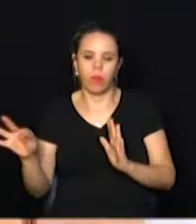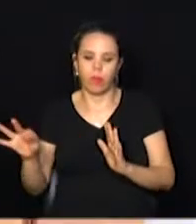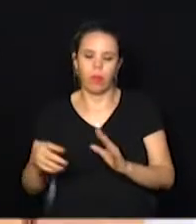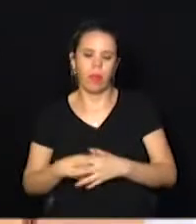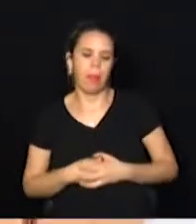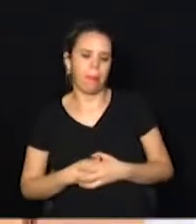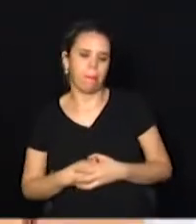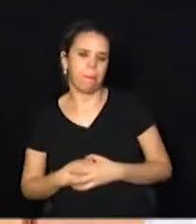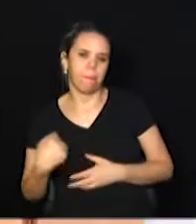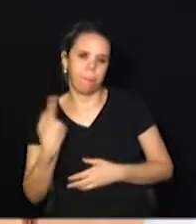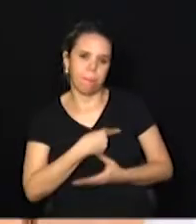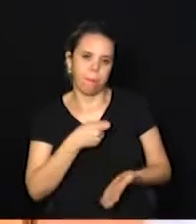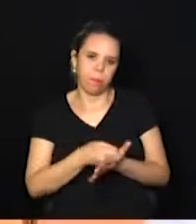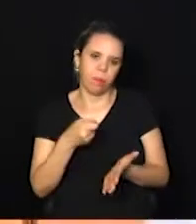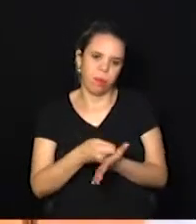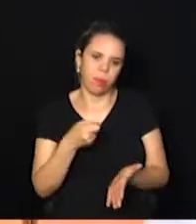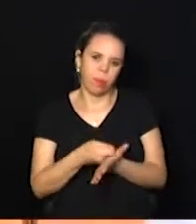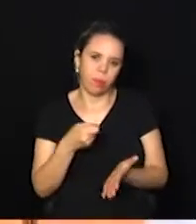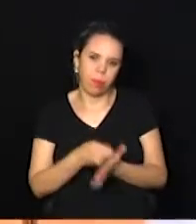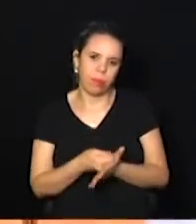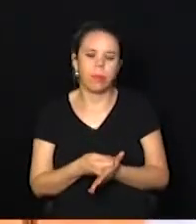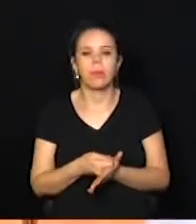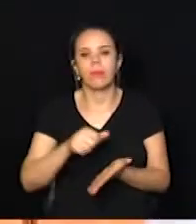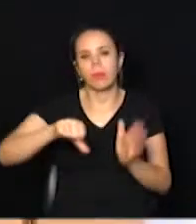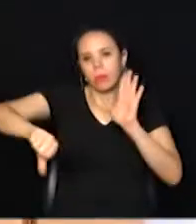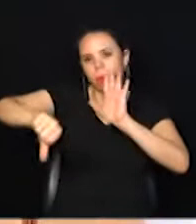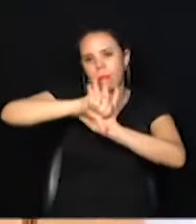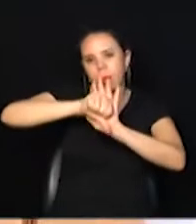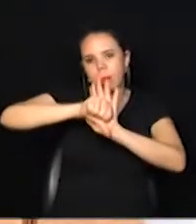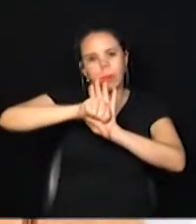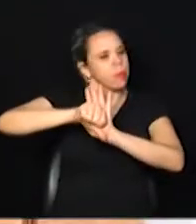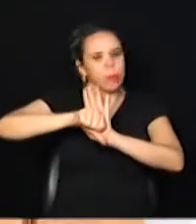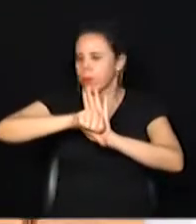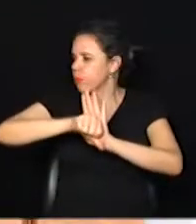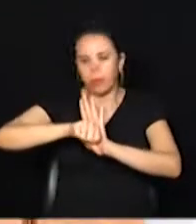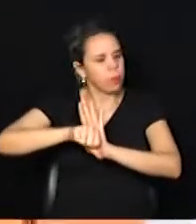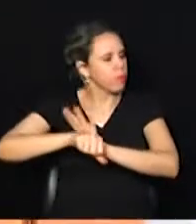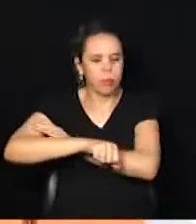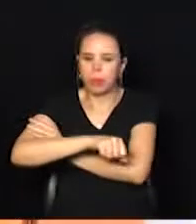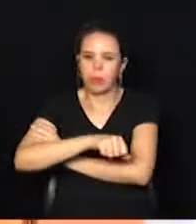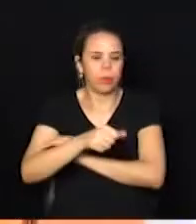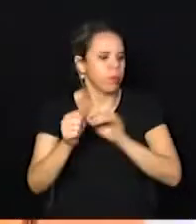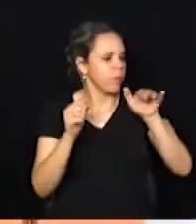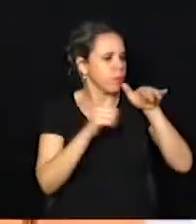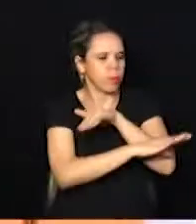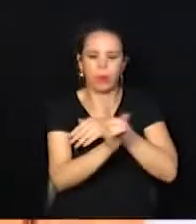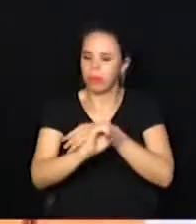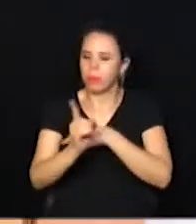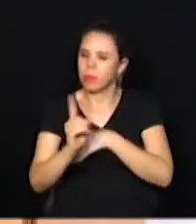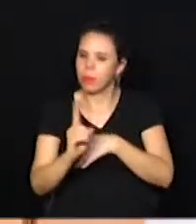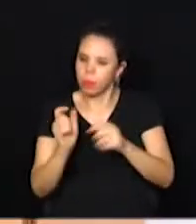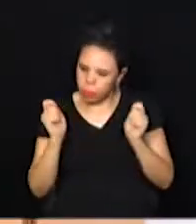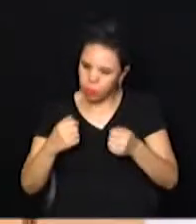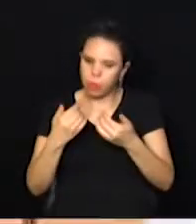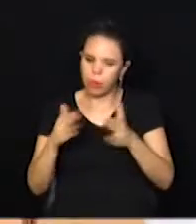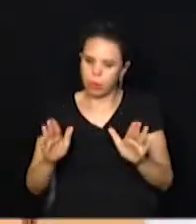que a gente exige que esse crime ele não tenha o inquérito arquivado, né, e que possa ter